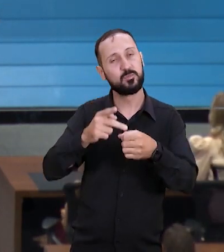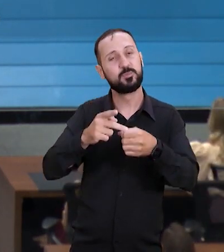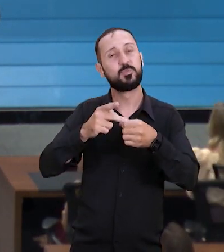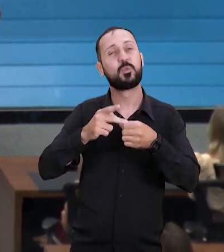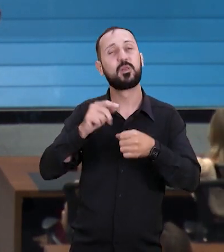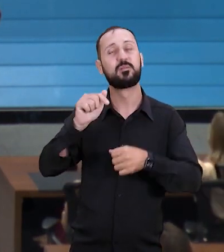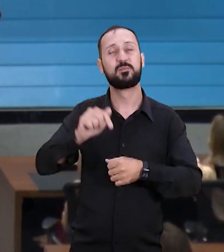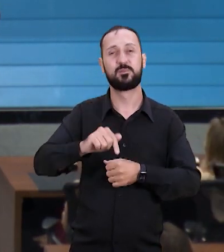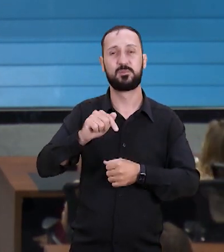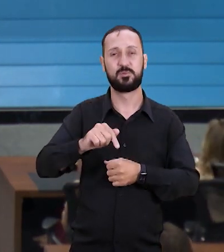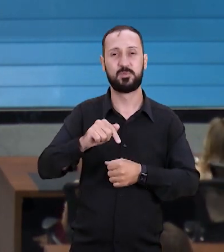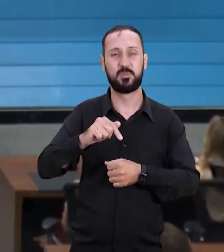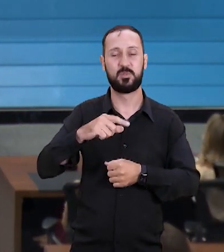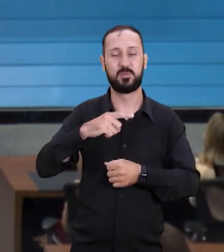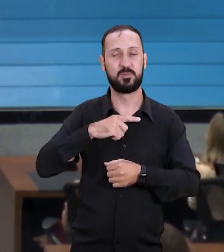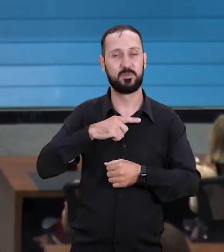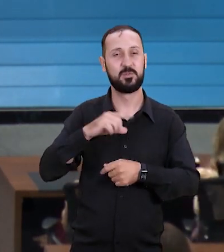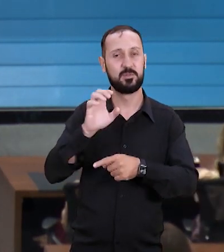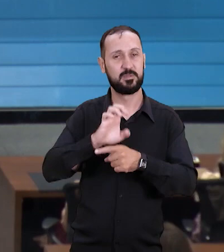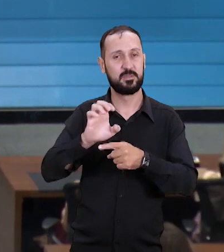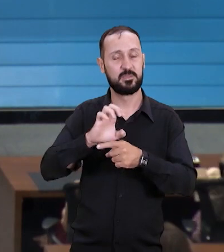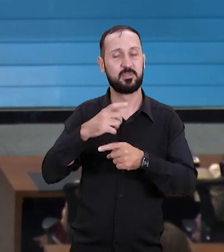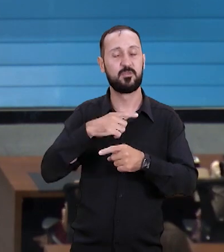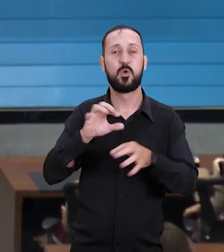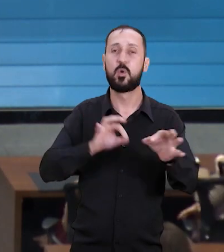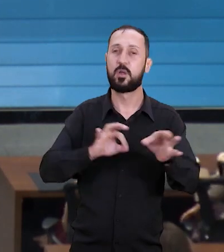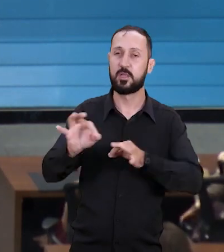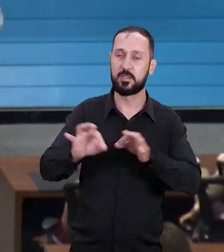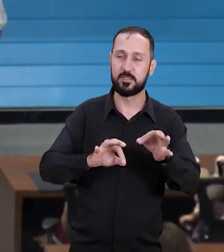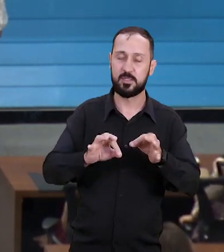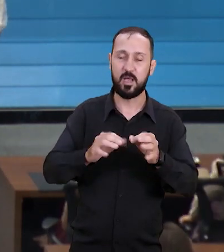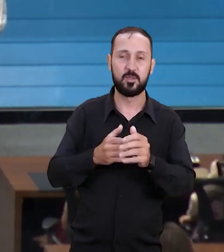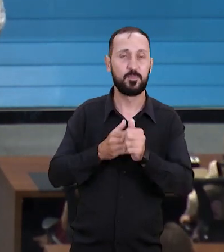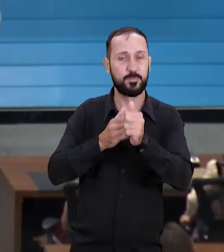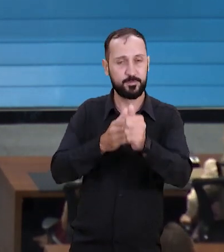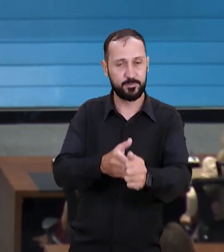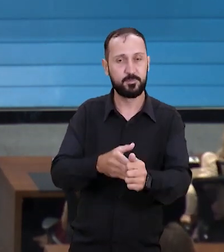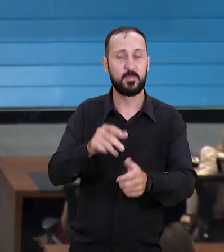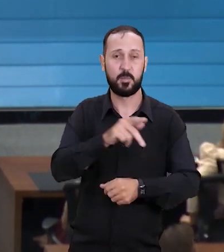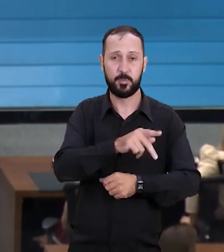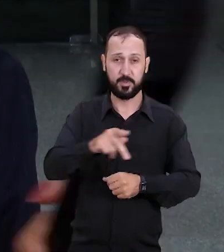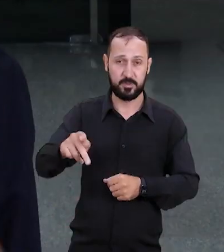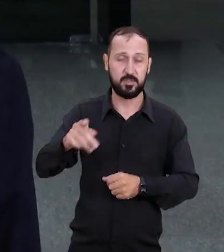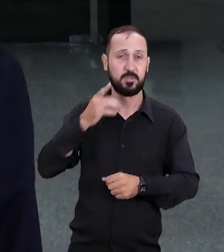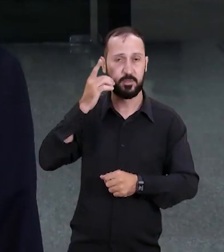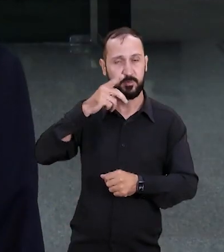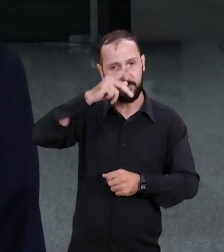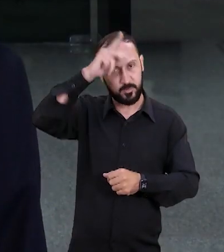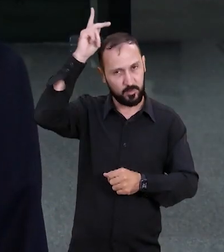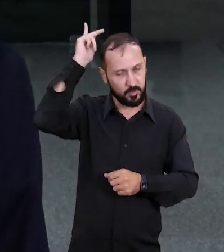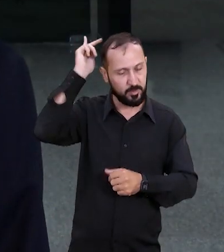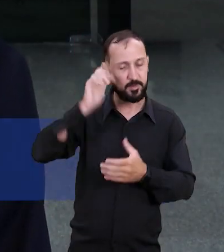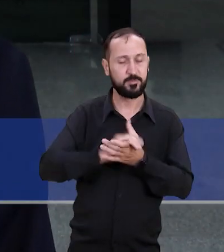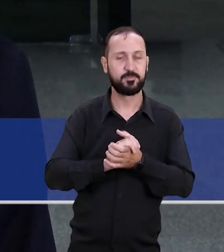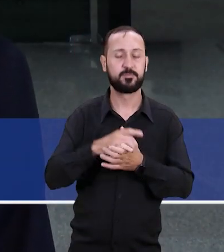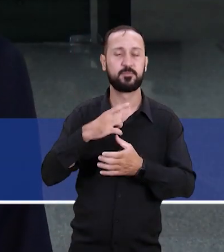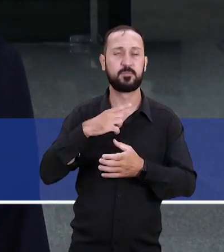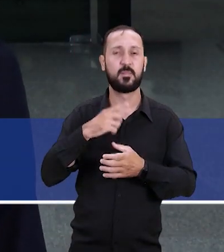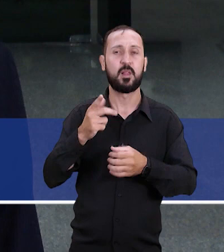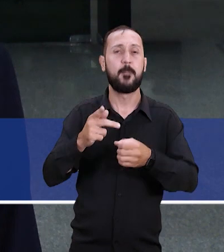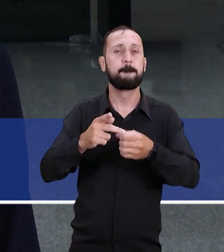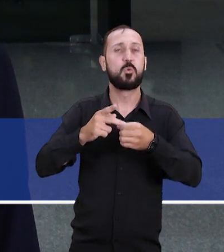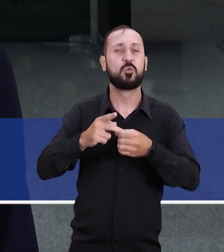Estado. A cerimônia foi comandada pelo presidente da Casa de Leis, deputado Paulo Correia. A Procuradoria-Geral do Estado, que tem